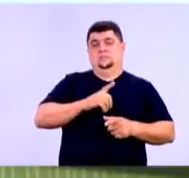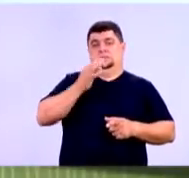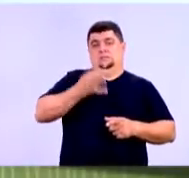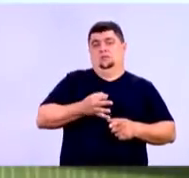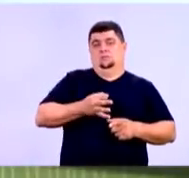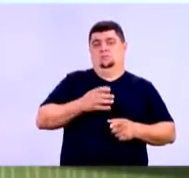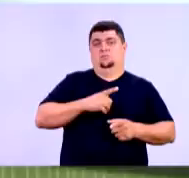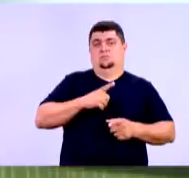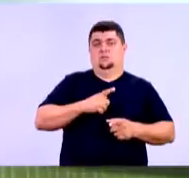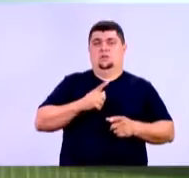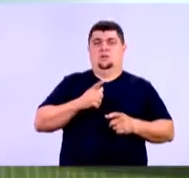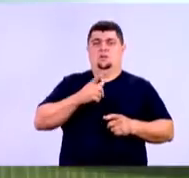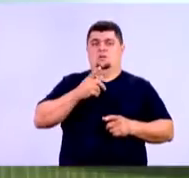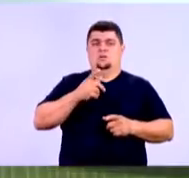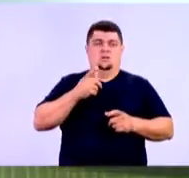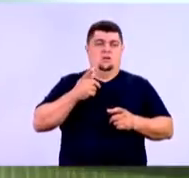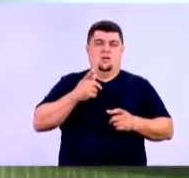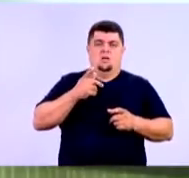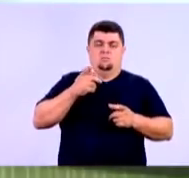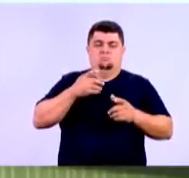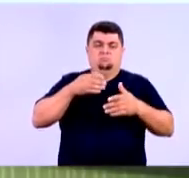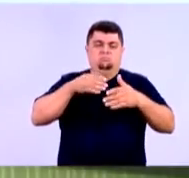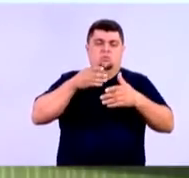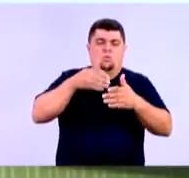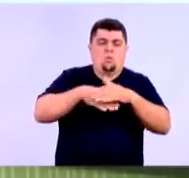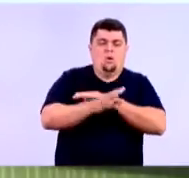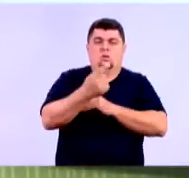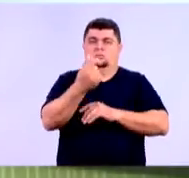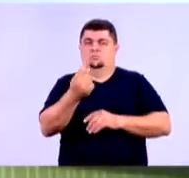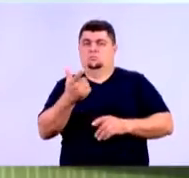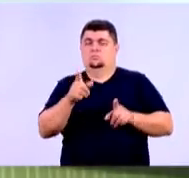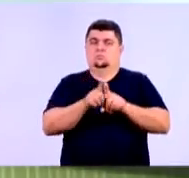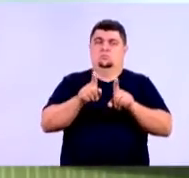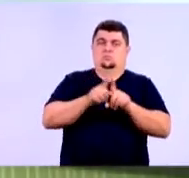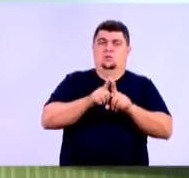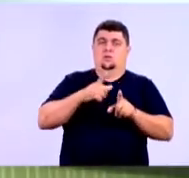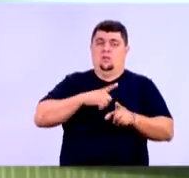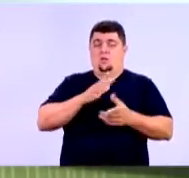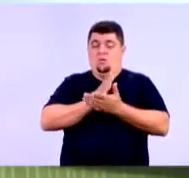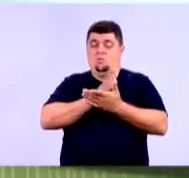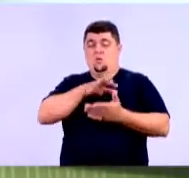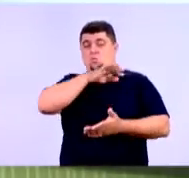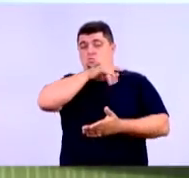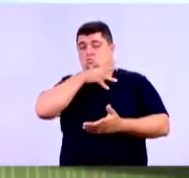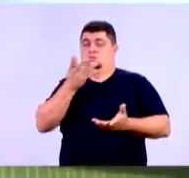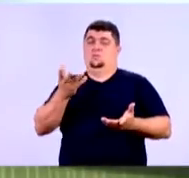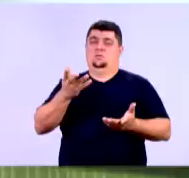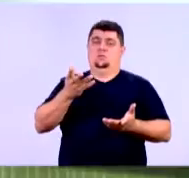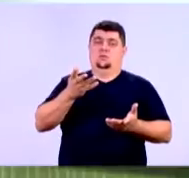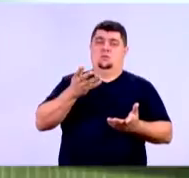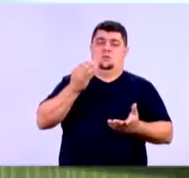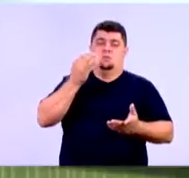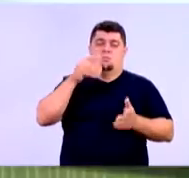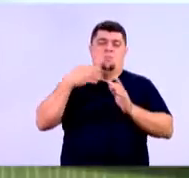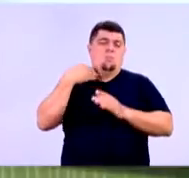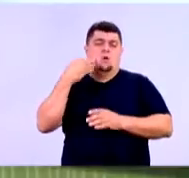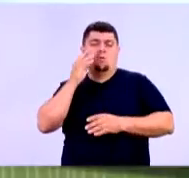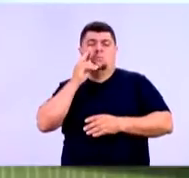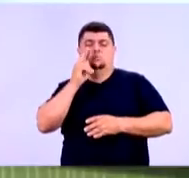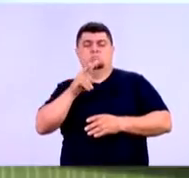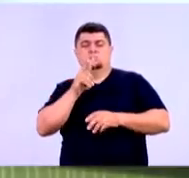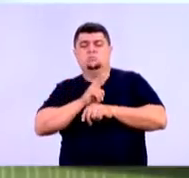ter investimentos, né? São coisas muito positivas. Existem coisas que são negativas dentro da pontuação da classificação feita pelo